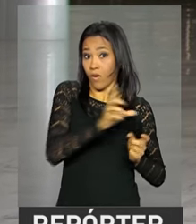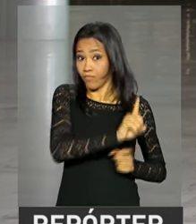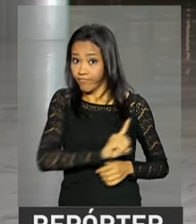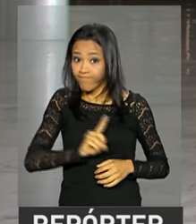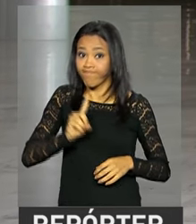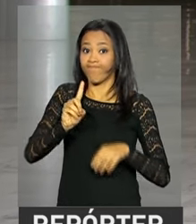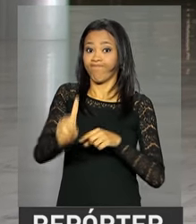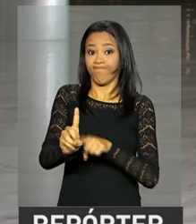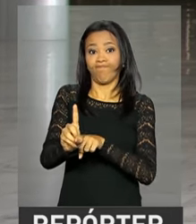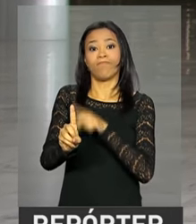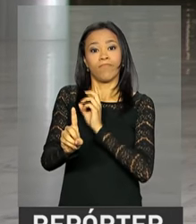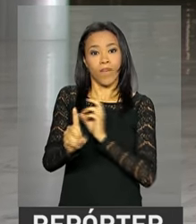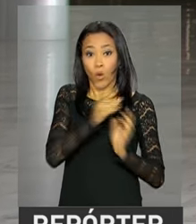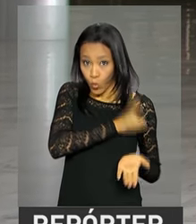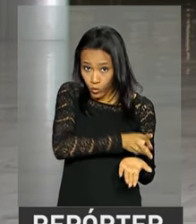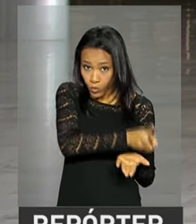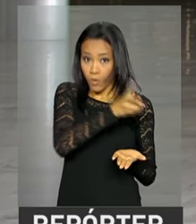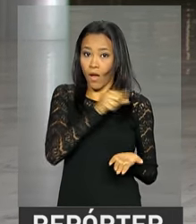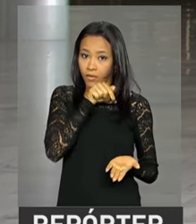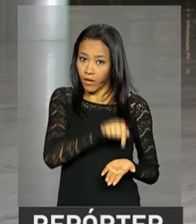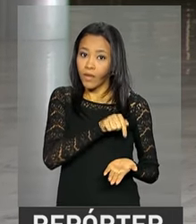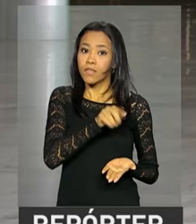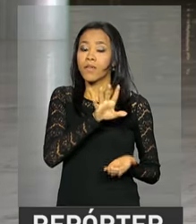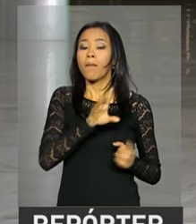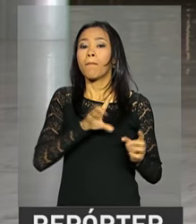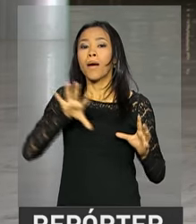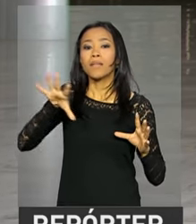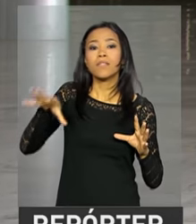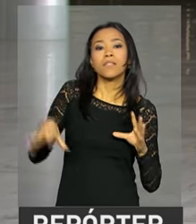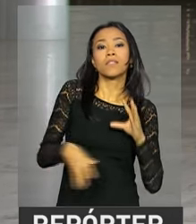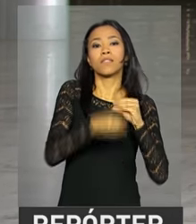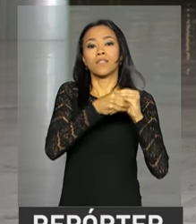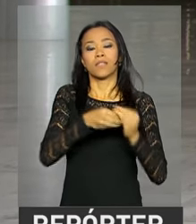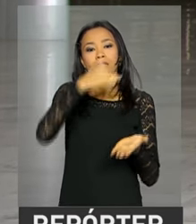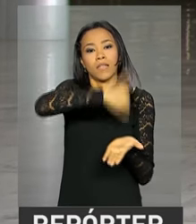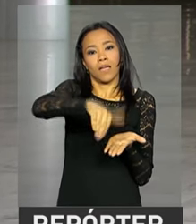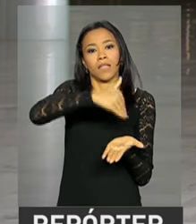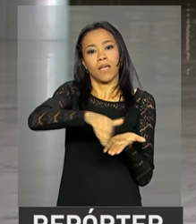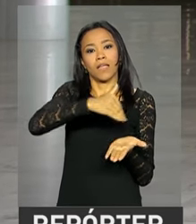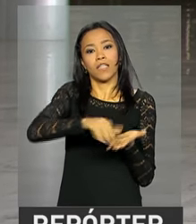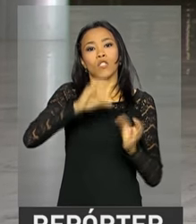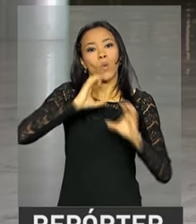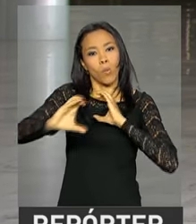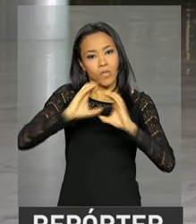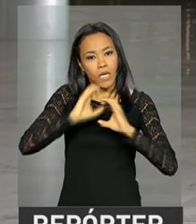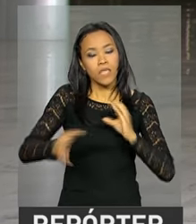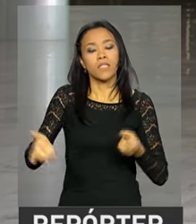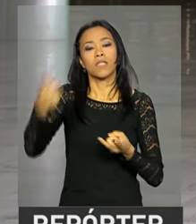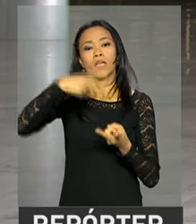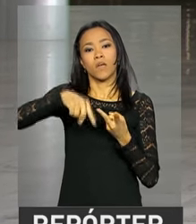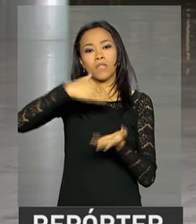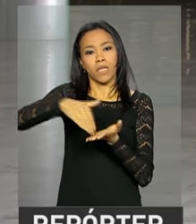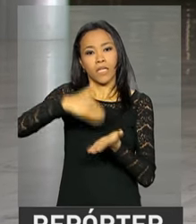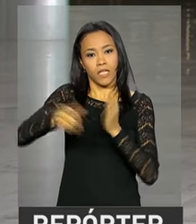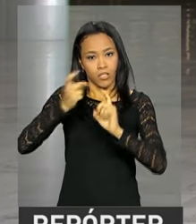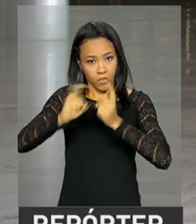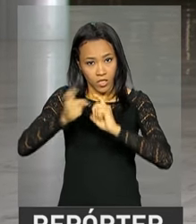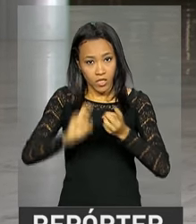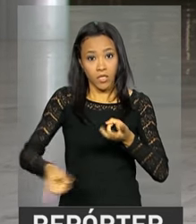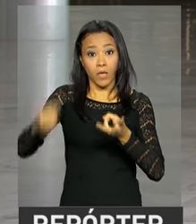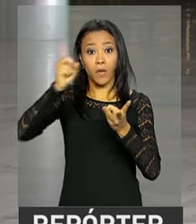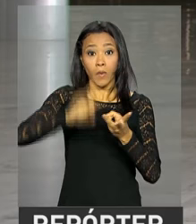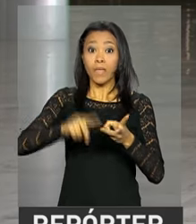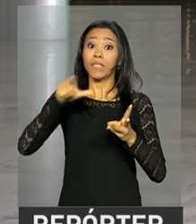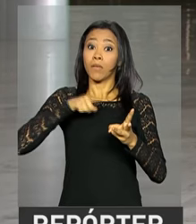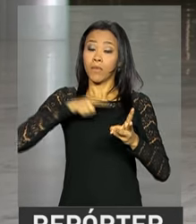comandando essa área, mas a secretaria também abrigará outras secretarias, a secretaria de comunicação, secretaria de administração e